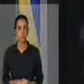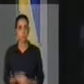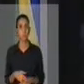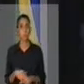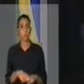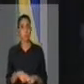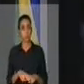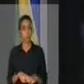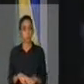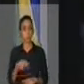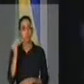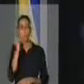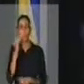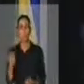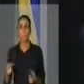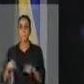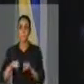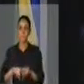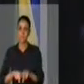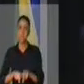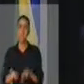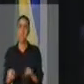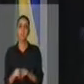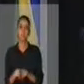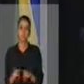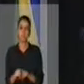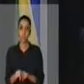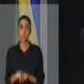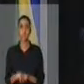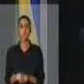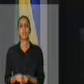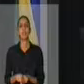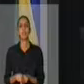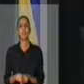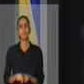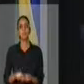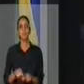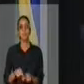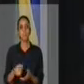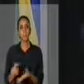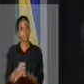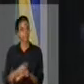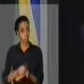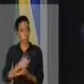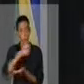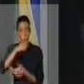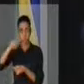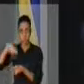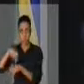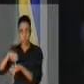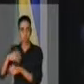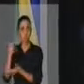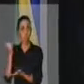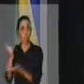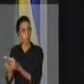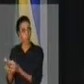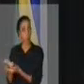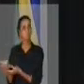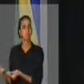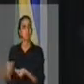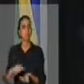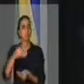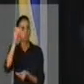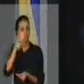fazendo as parcerias para o desenvolvimento produtivo, trazendo para produzir no Brasil esses medicamentos de alto custo,